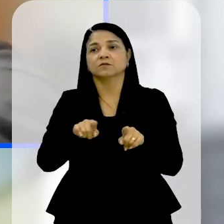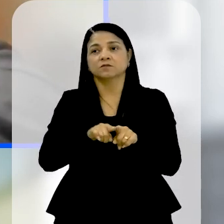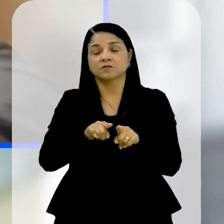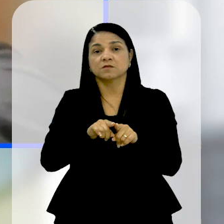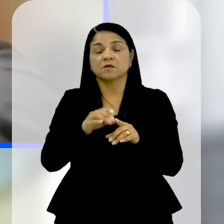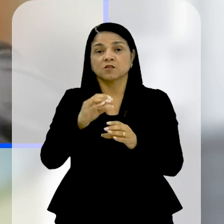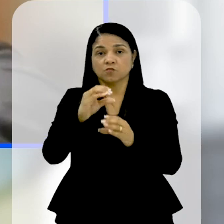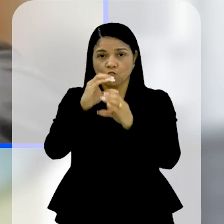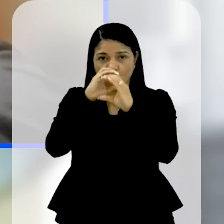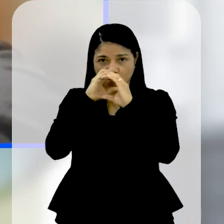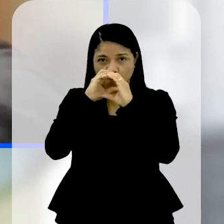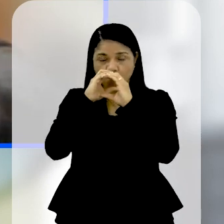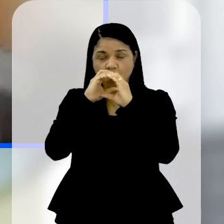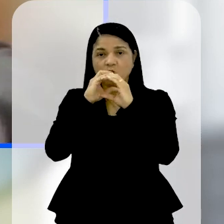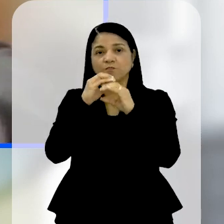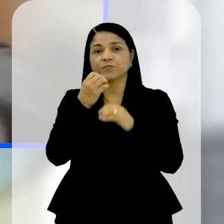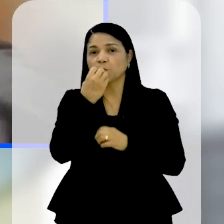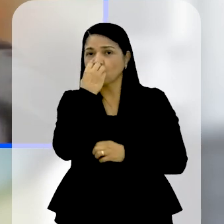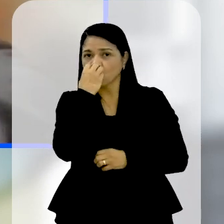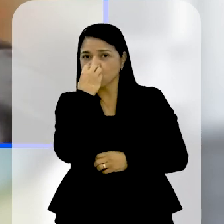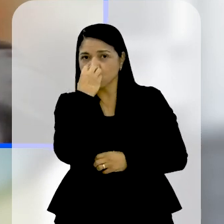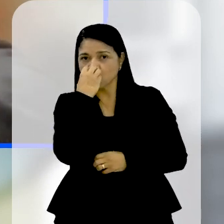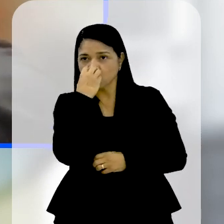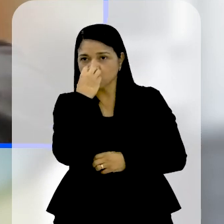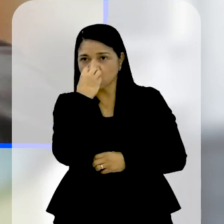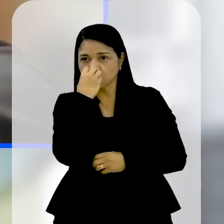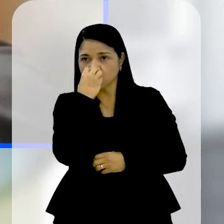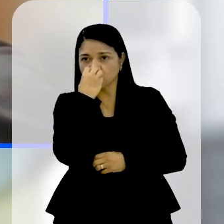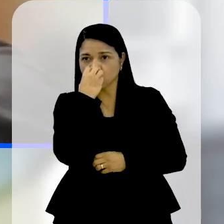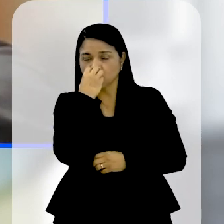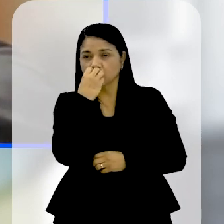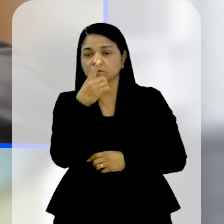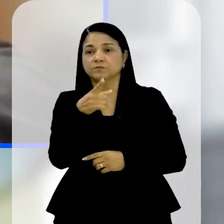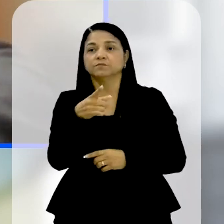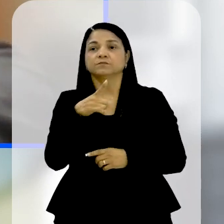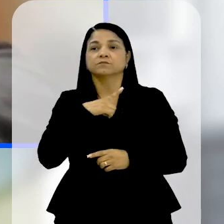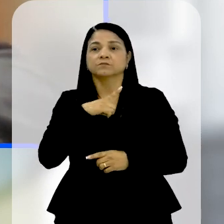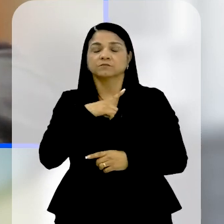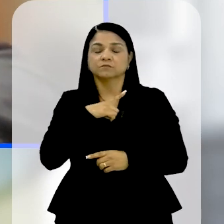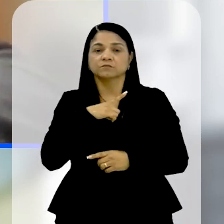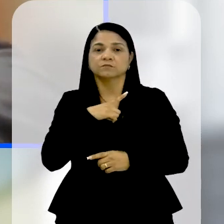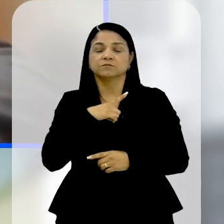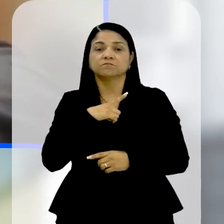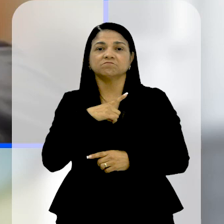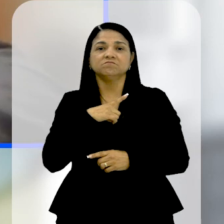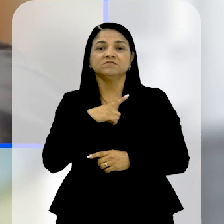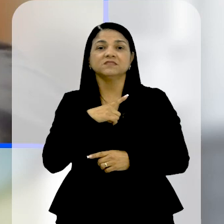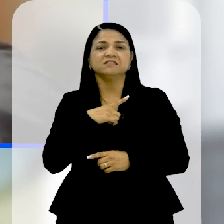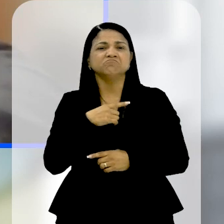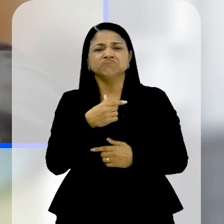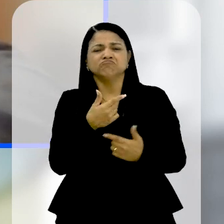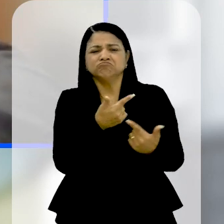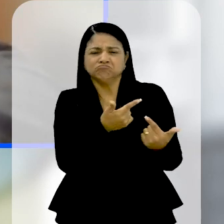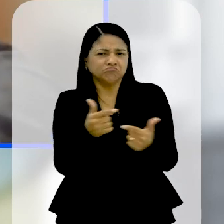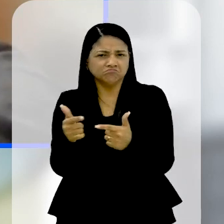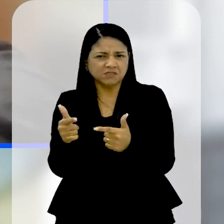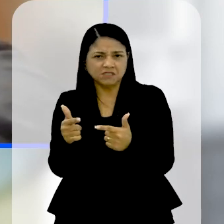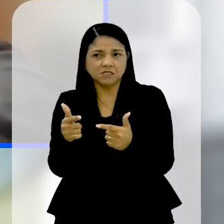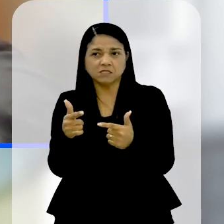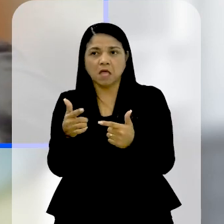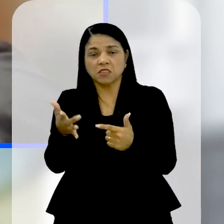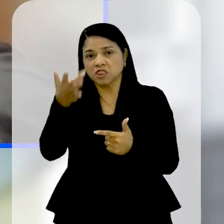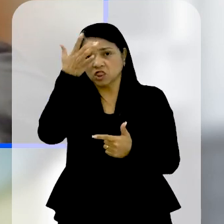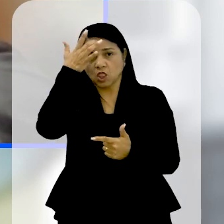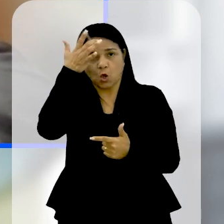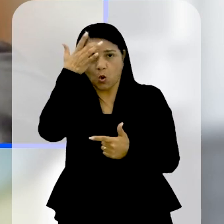Bicos, Chupetas e Mamadeiras. Essa é uma lei que ela tem um acrônimo chamado NBCAL. Mas ninguém precisa decorar